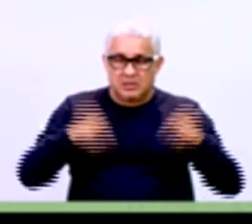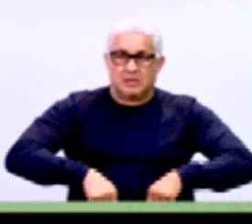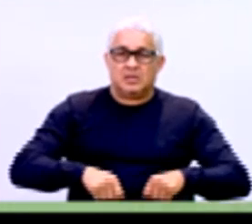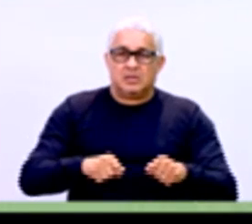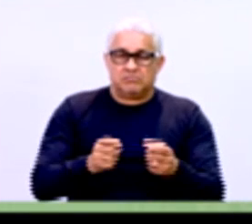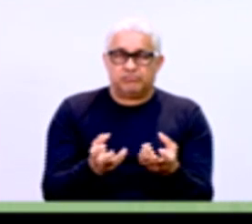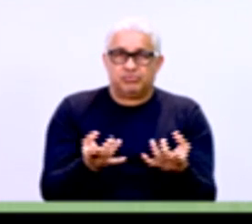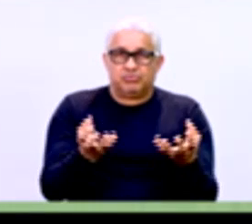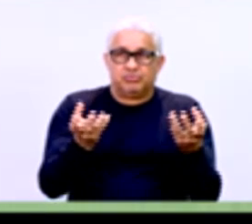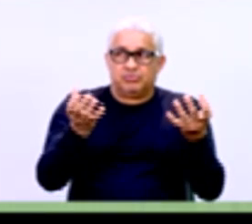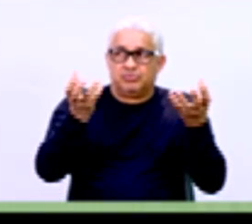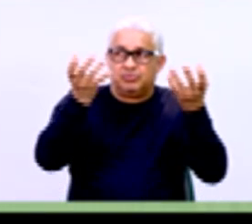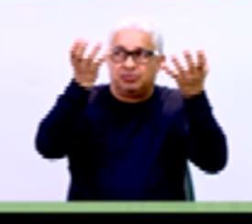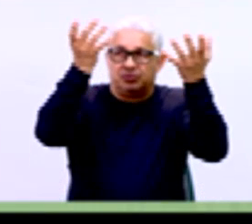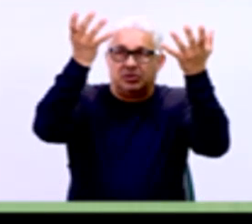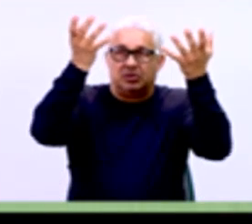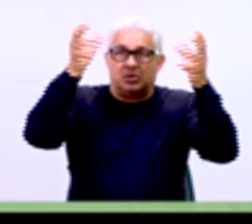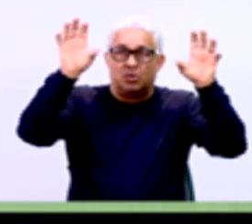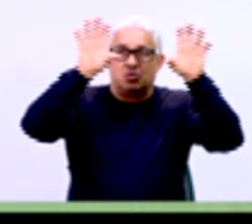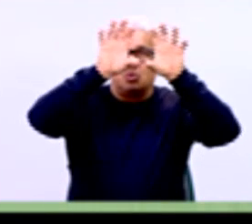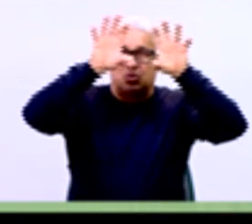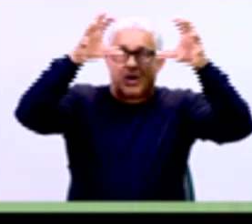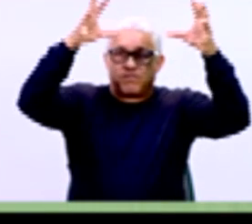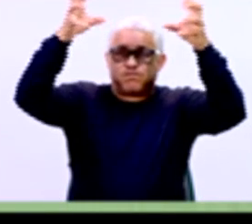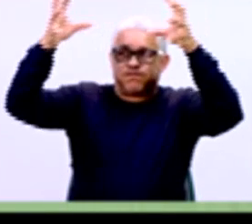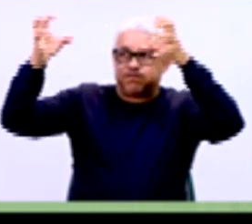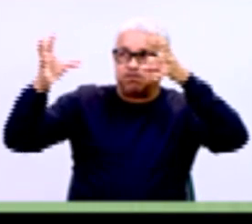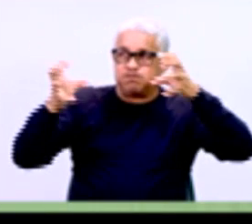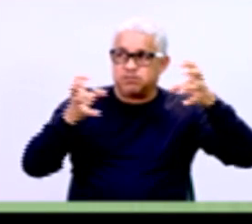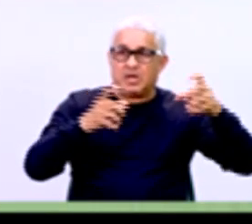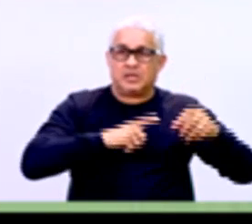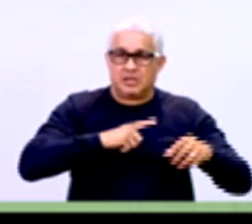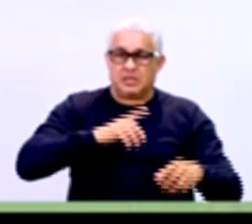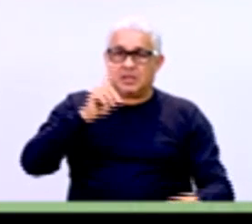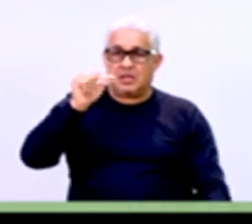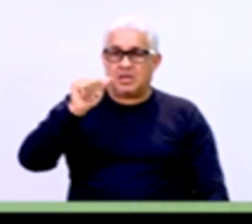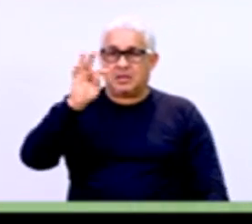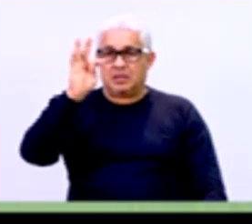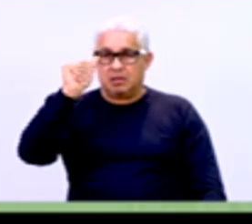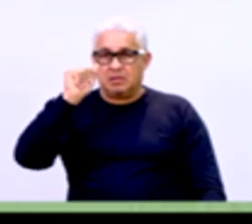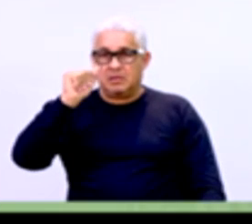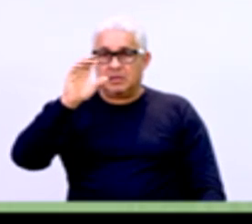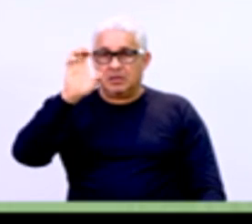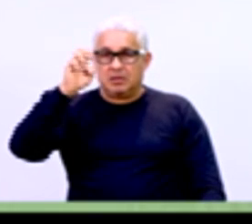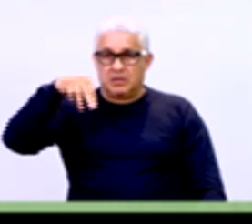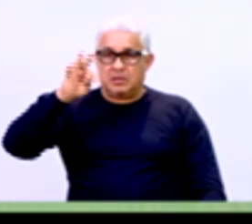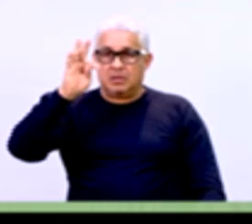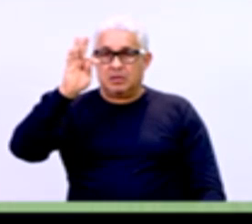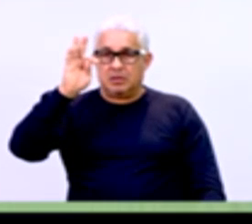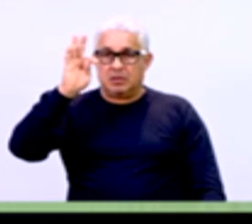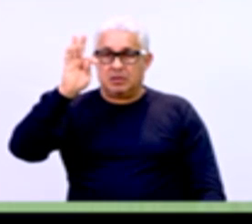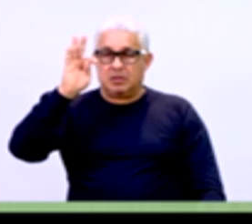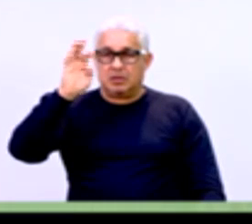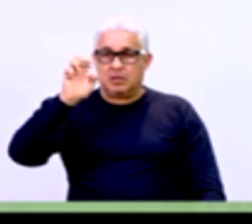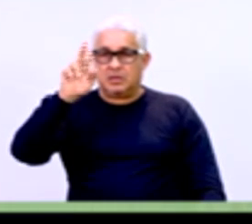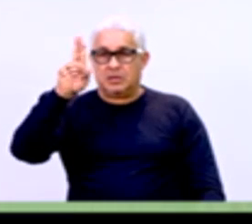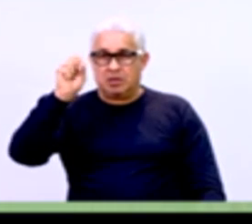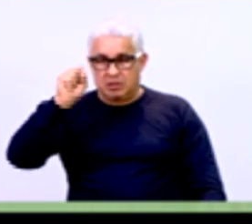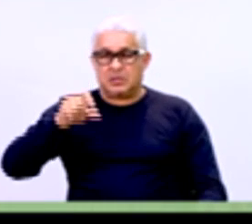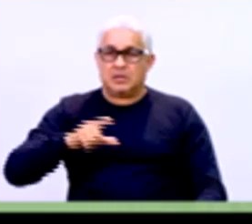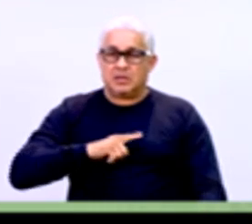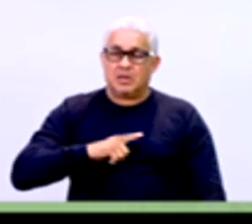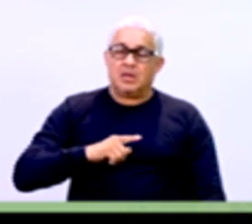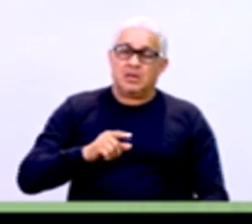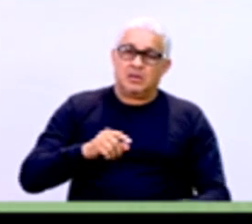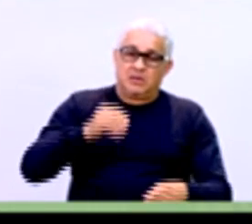sim, não é? Existem os data centers, que são equipamentos de informática